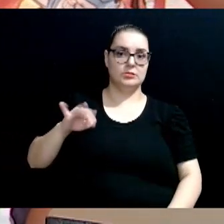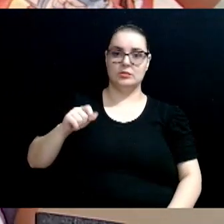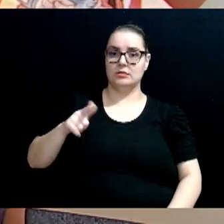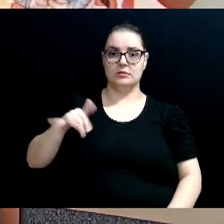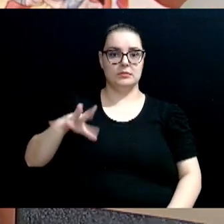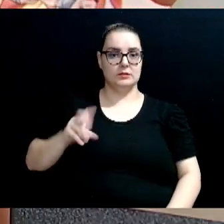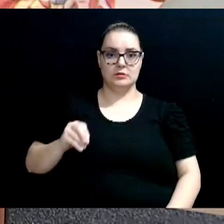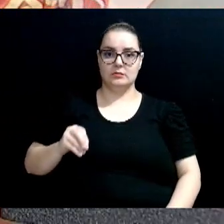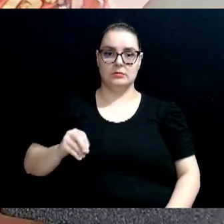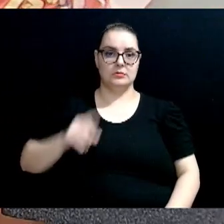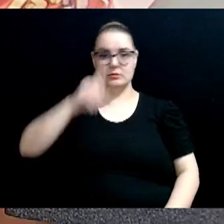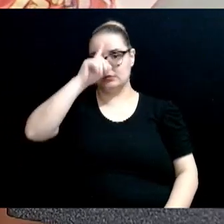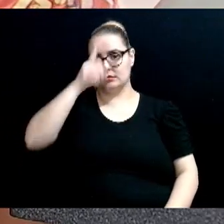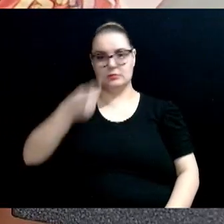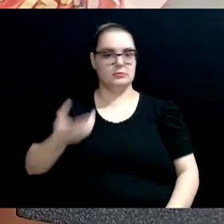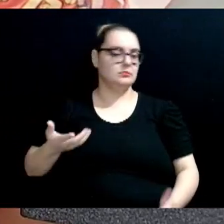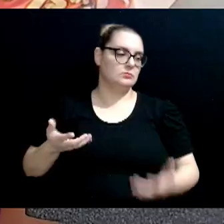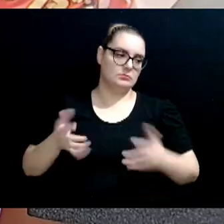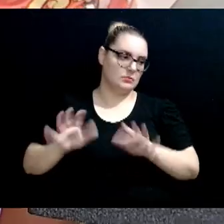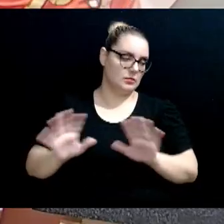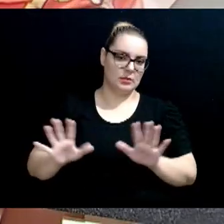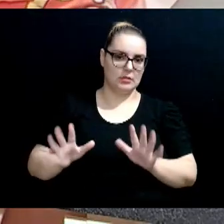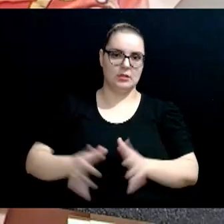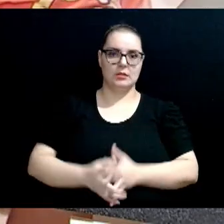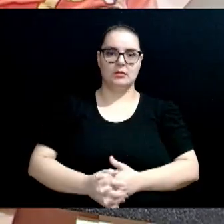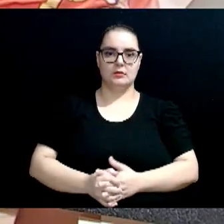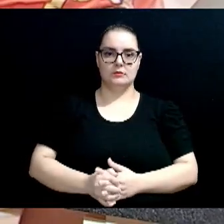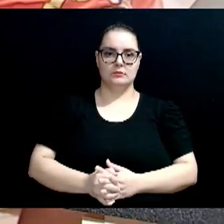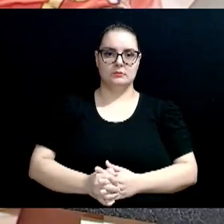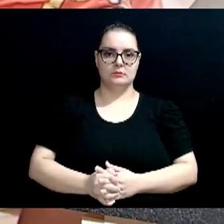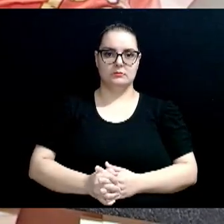de não fazer a fertilização e